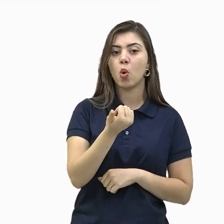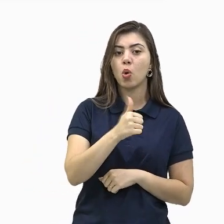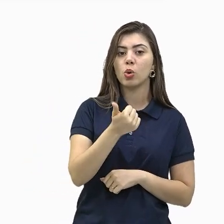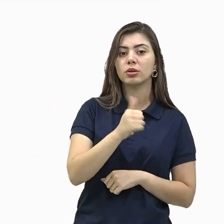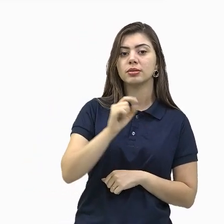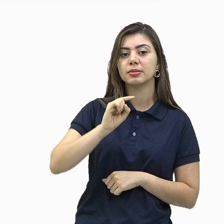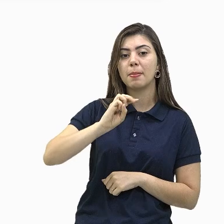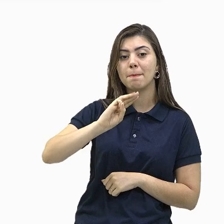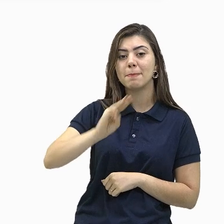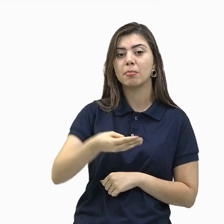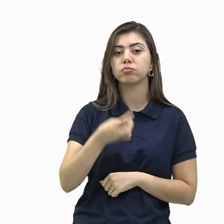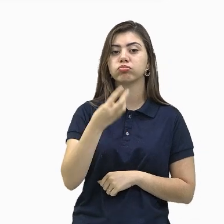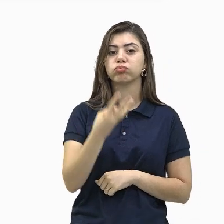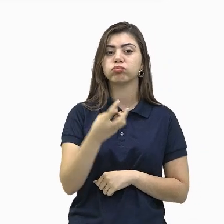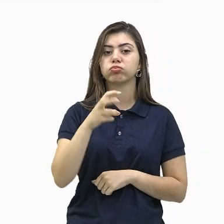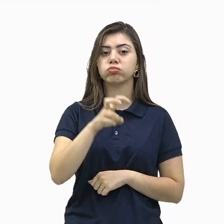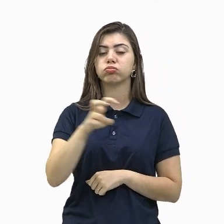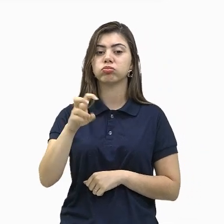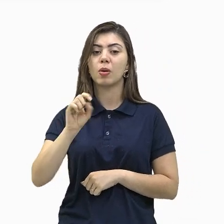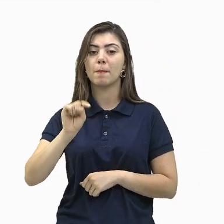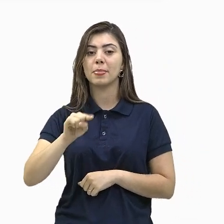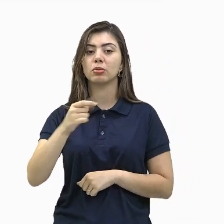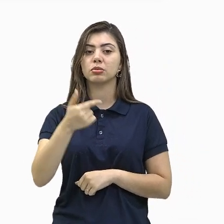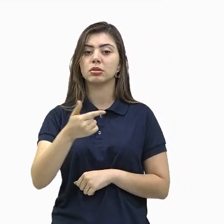11.355.220 toneladas e apenas